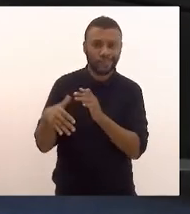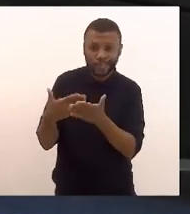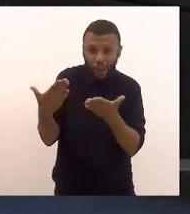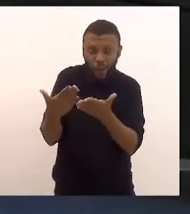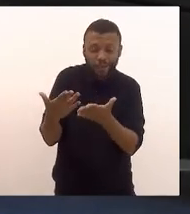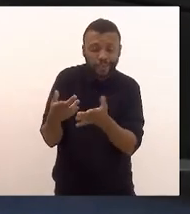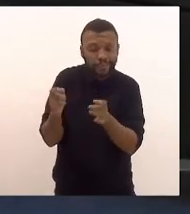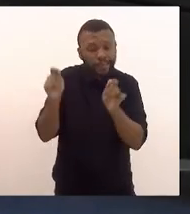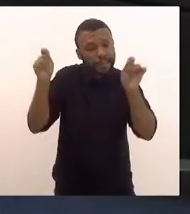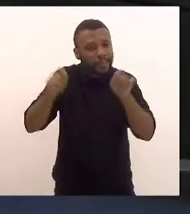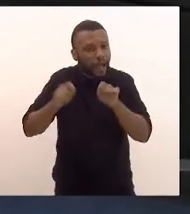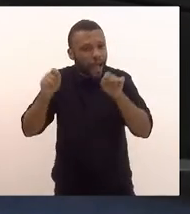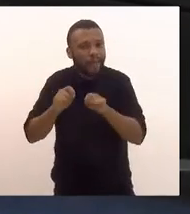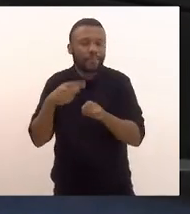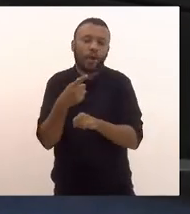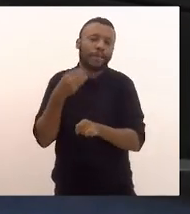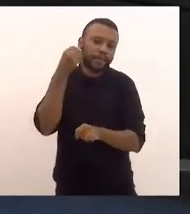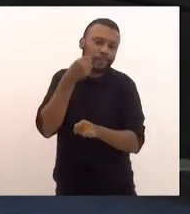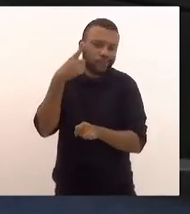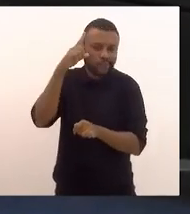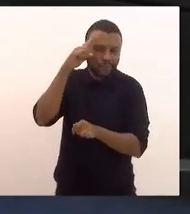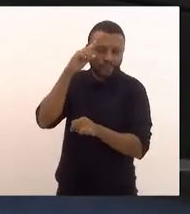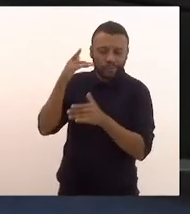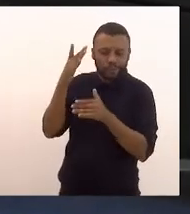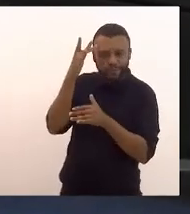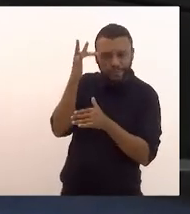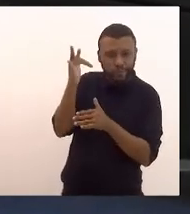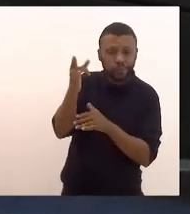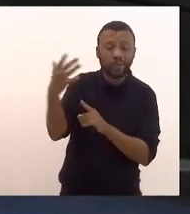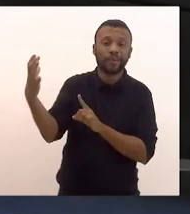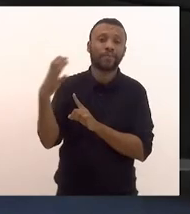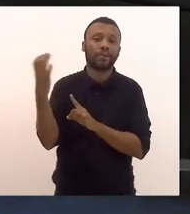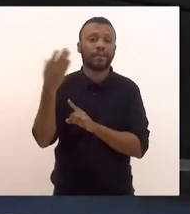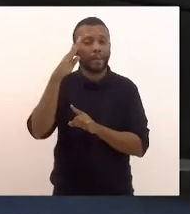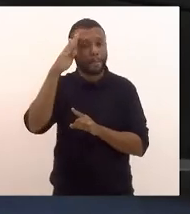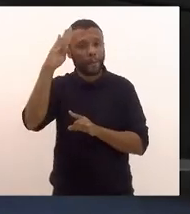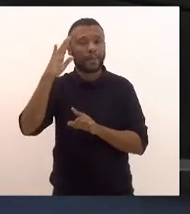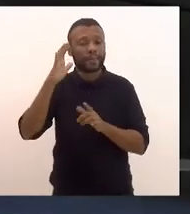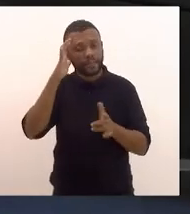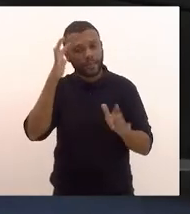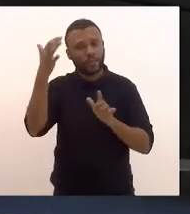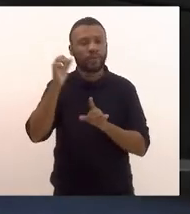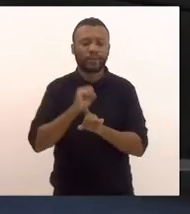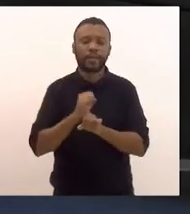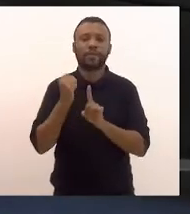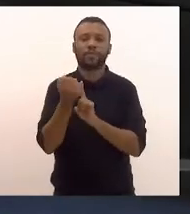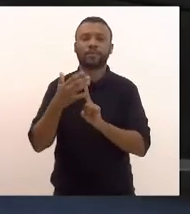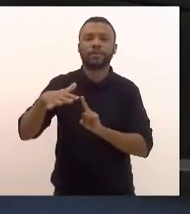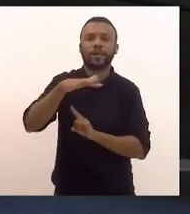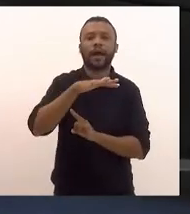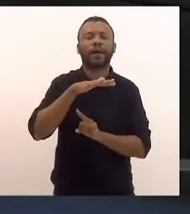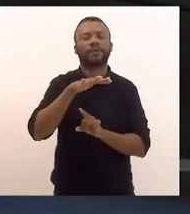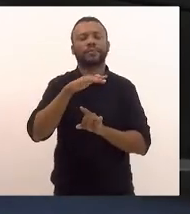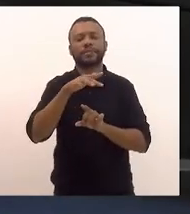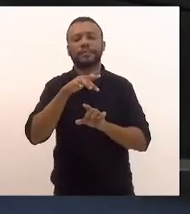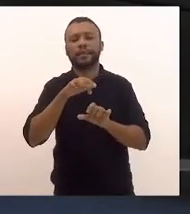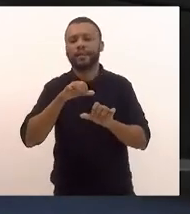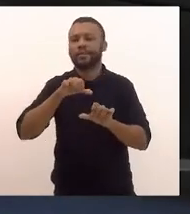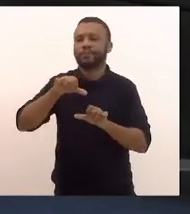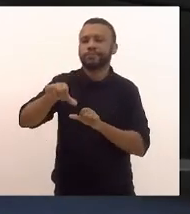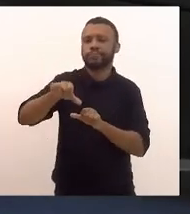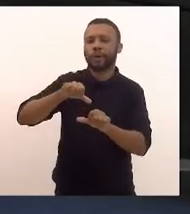e influenciam as principais decisões da sociedade entre ciclos alternados